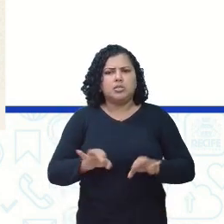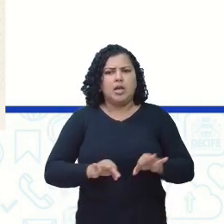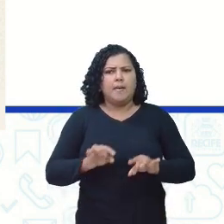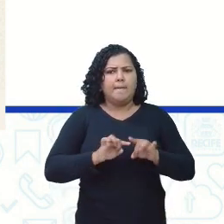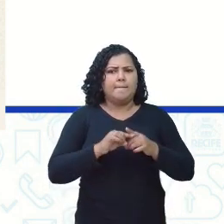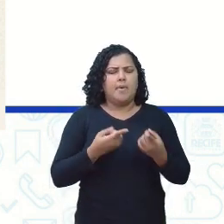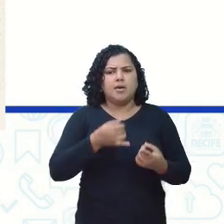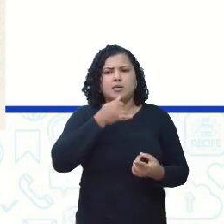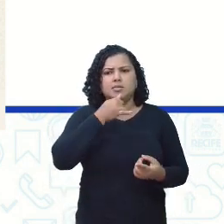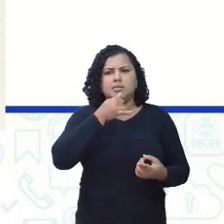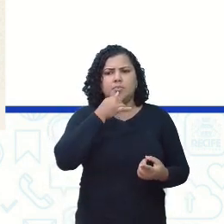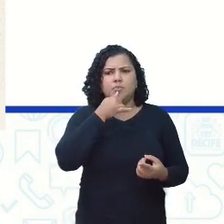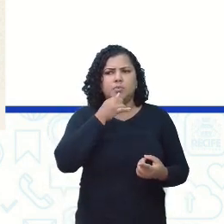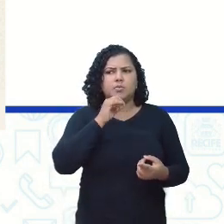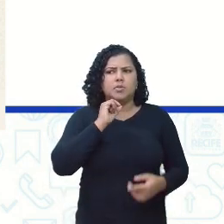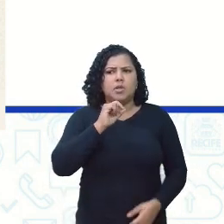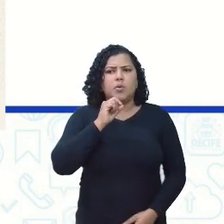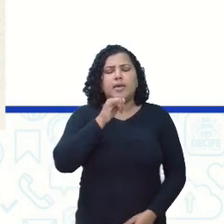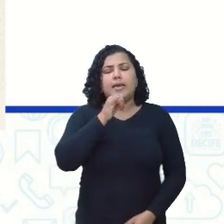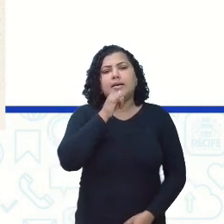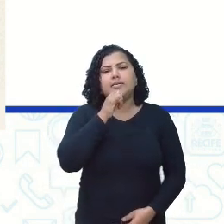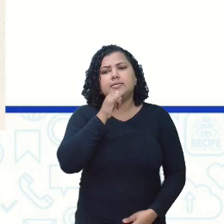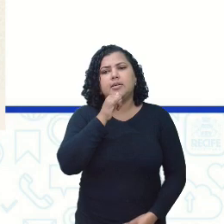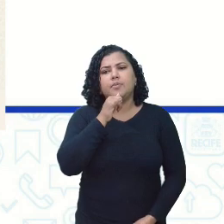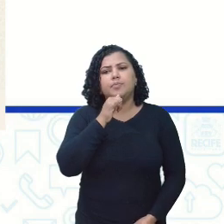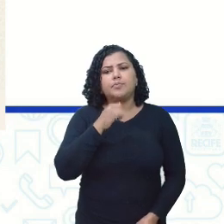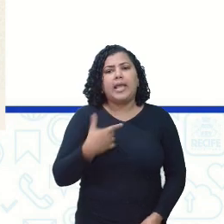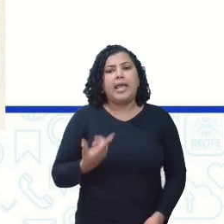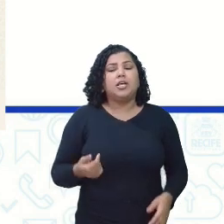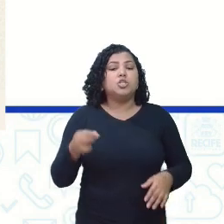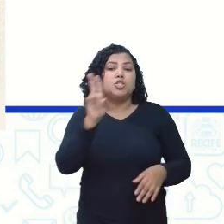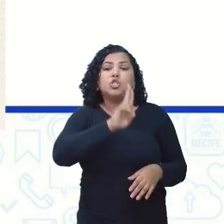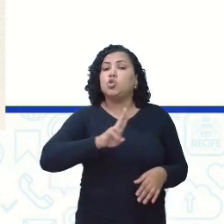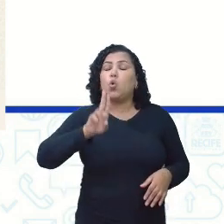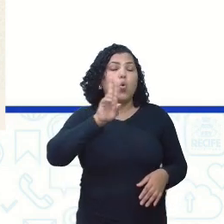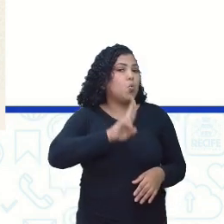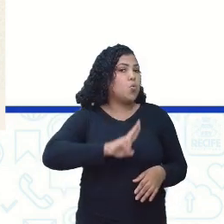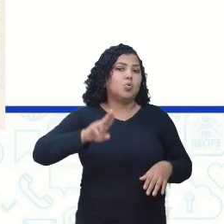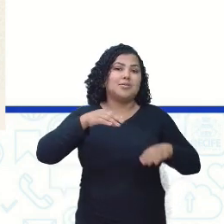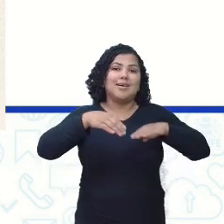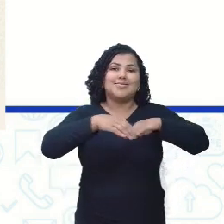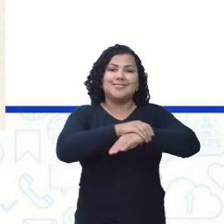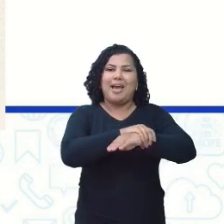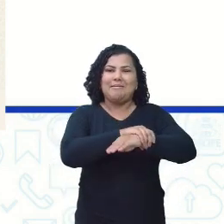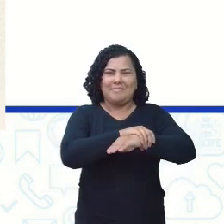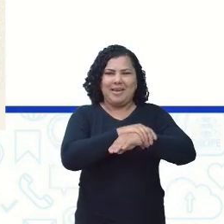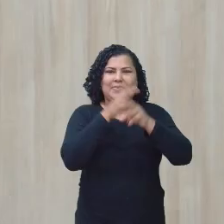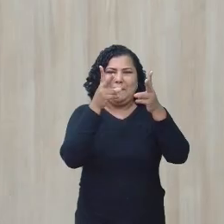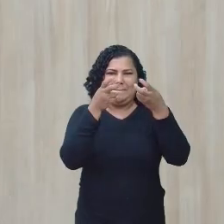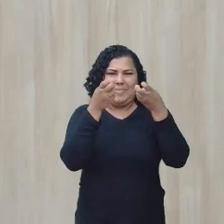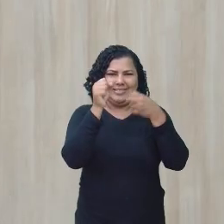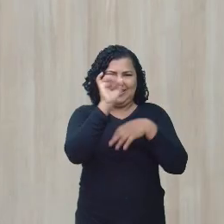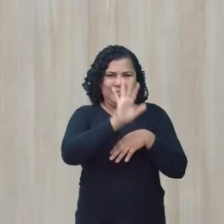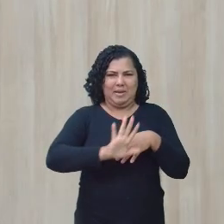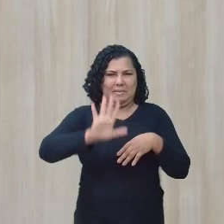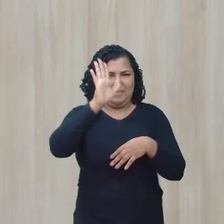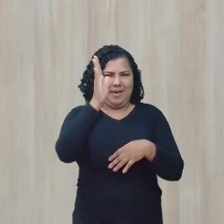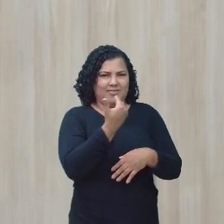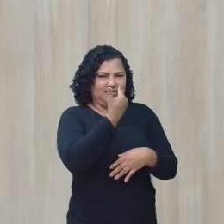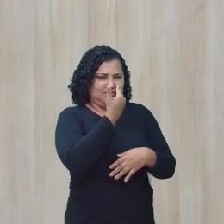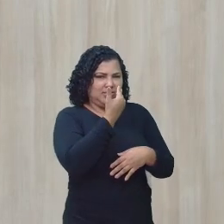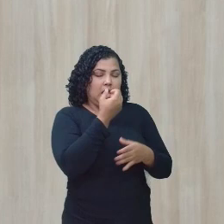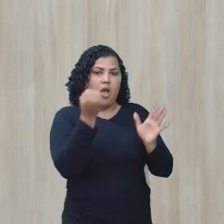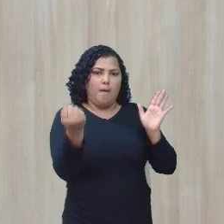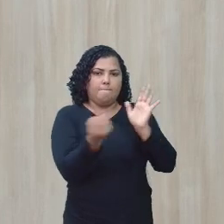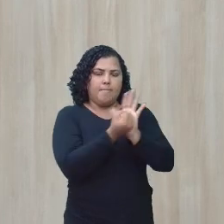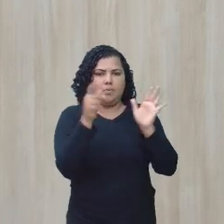assim, uma marca que o Debré sempre mostrava, os sujeitos estão descalços, né? Isso demonstra aí um pouco dessa marca, dessa escravidão no